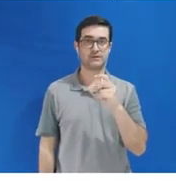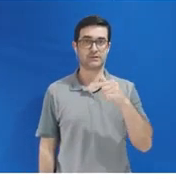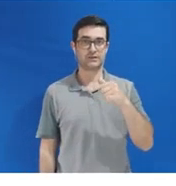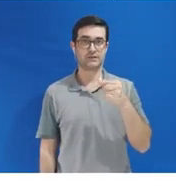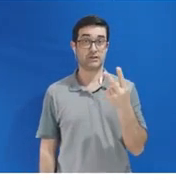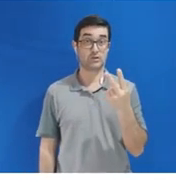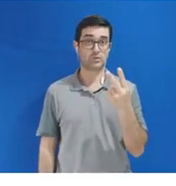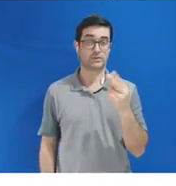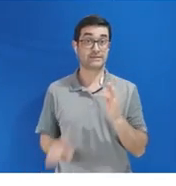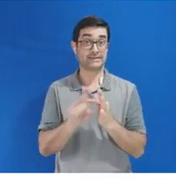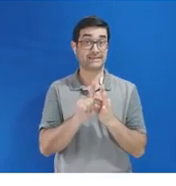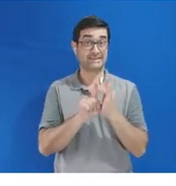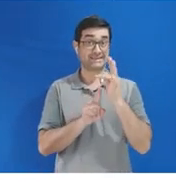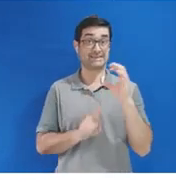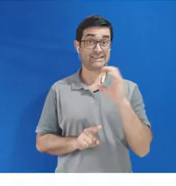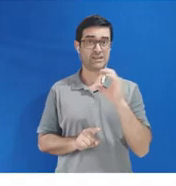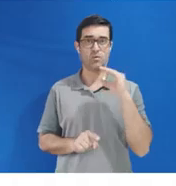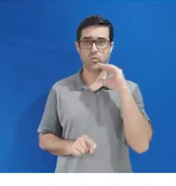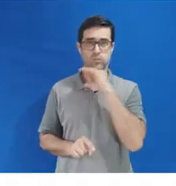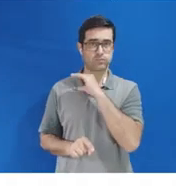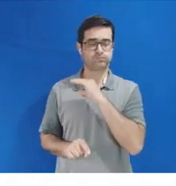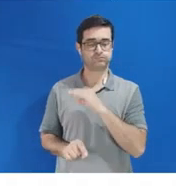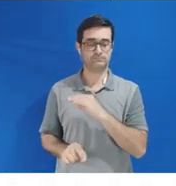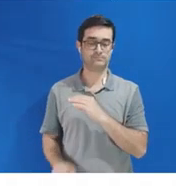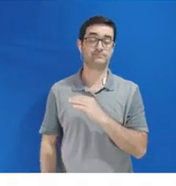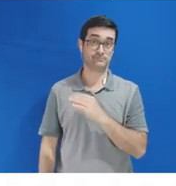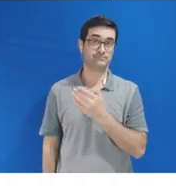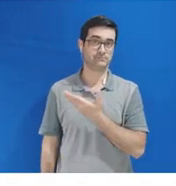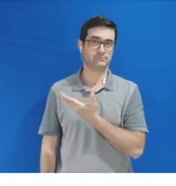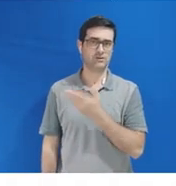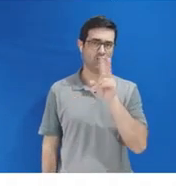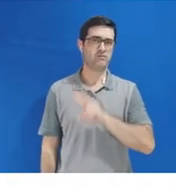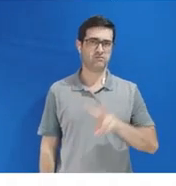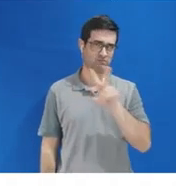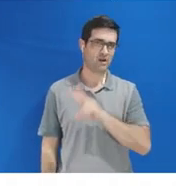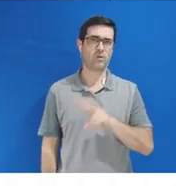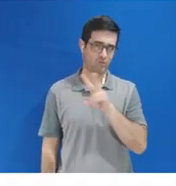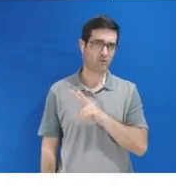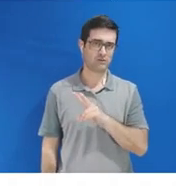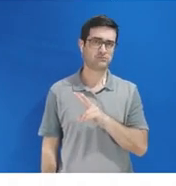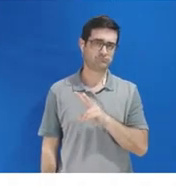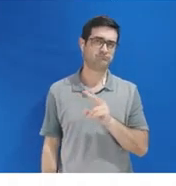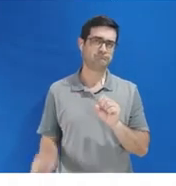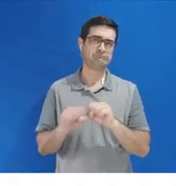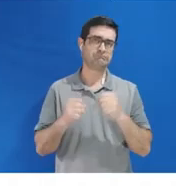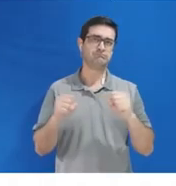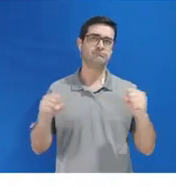2.572 graus Celsius. O ponto de fusão do óxido de cálcio é esse valor extremamente